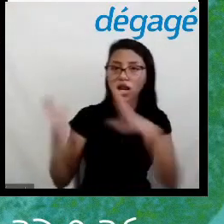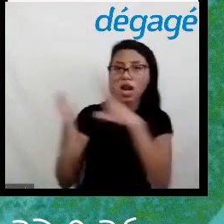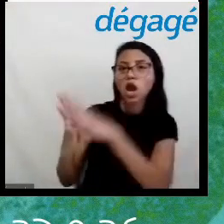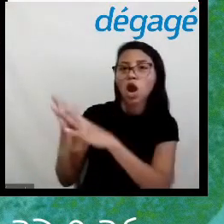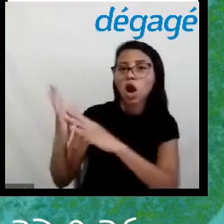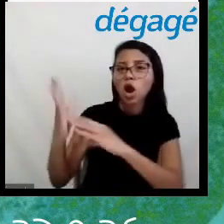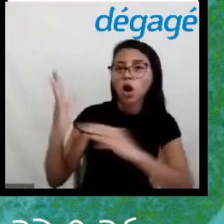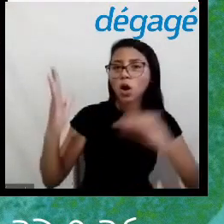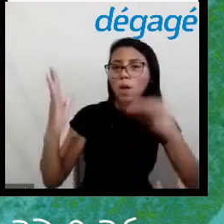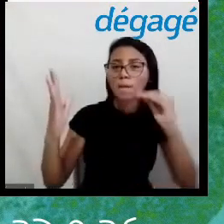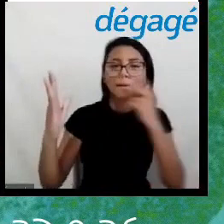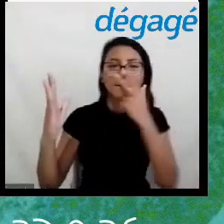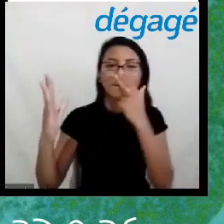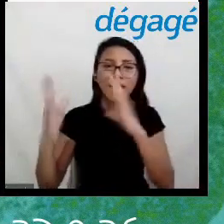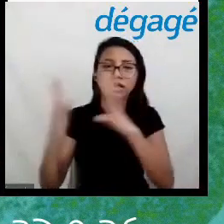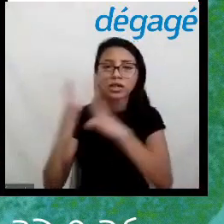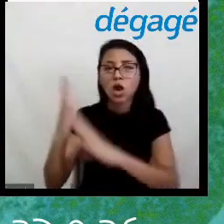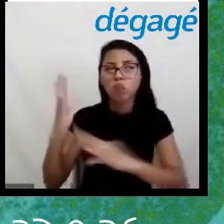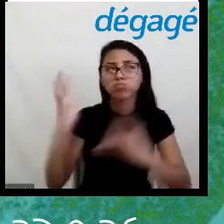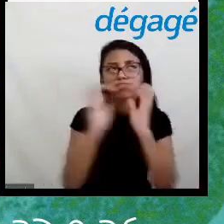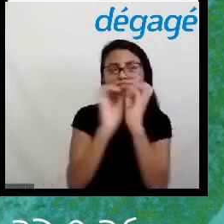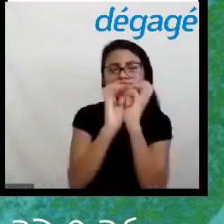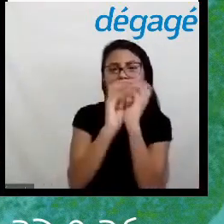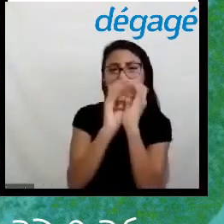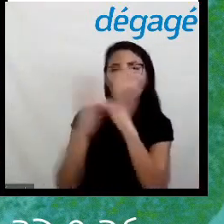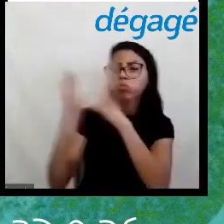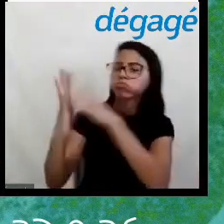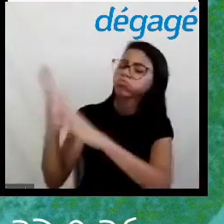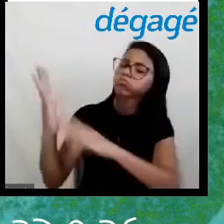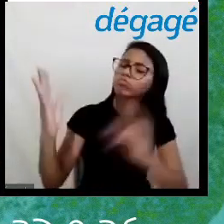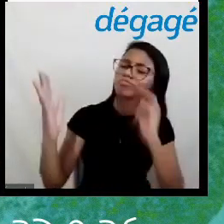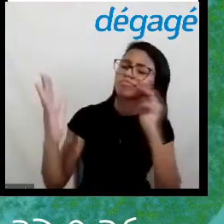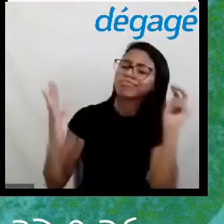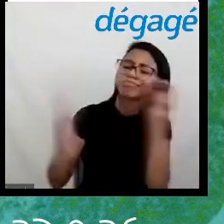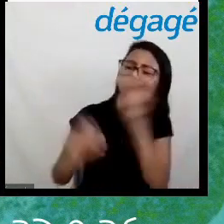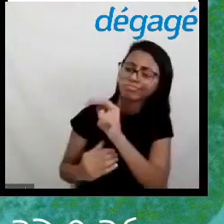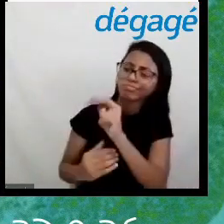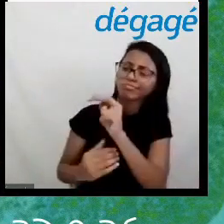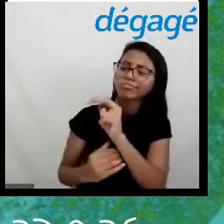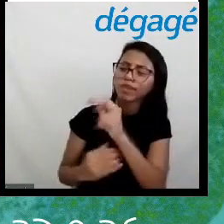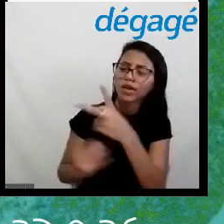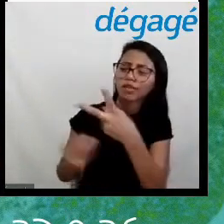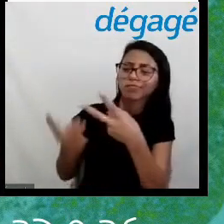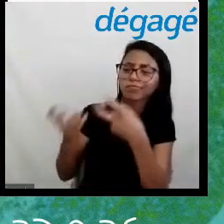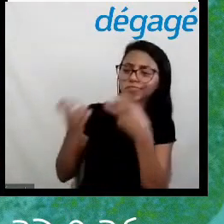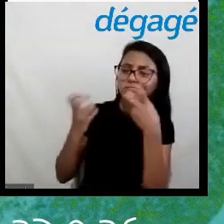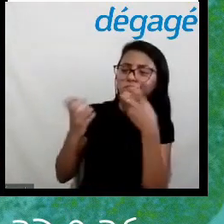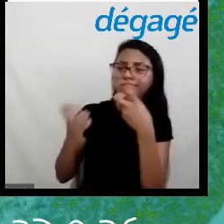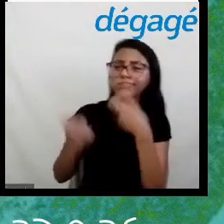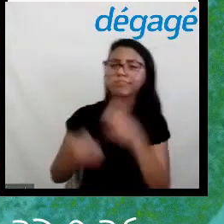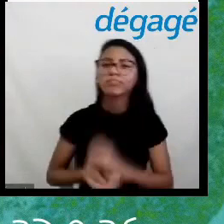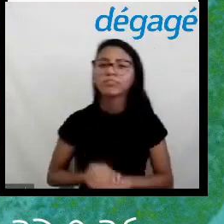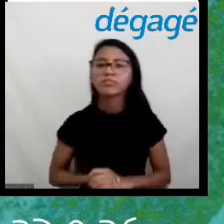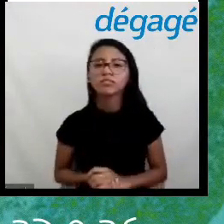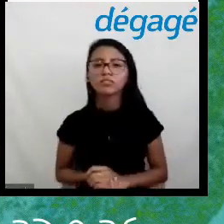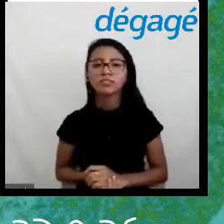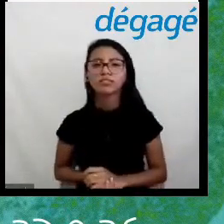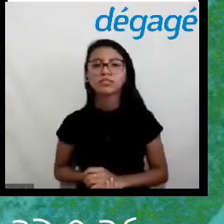de forma bem diversa, né? A gente via que, por exemplo, a gente podia ofertar a música de